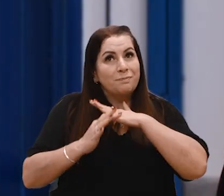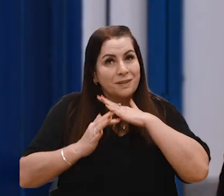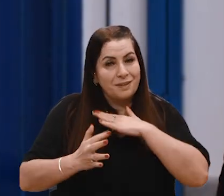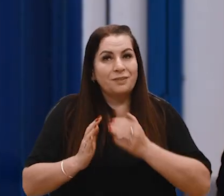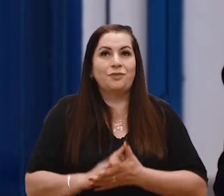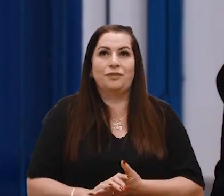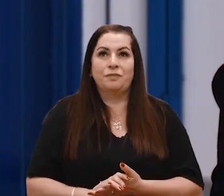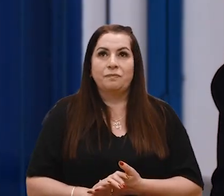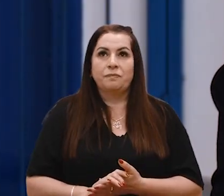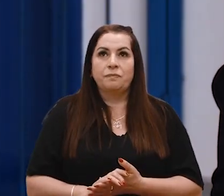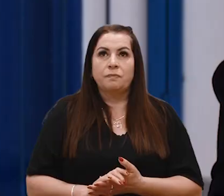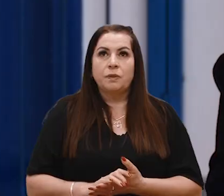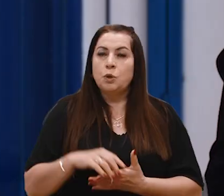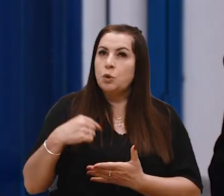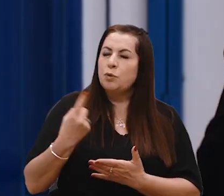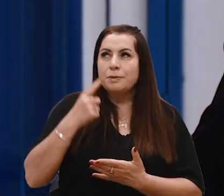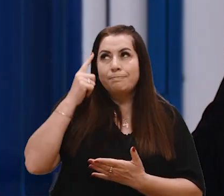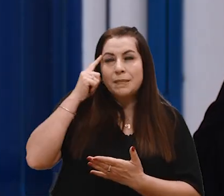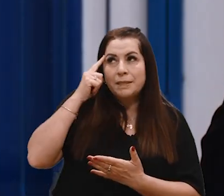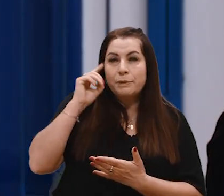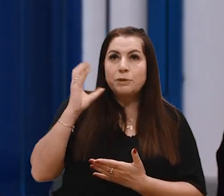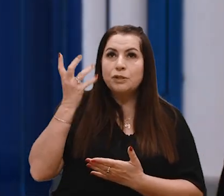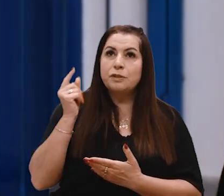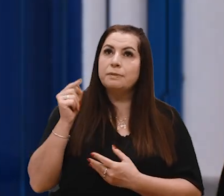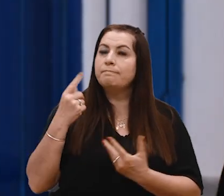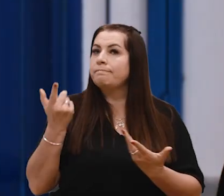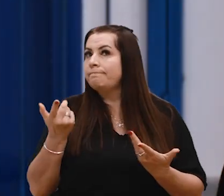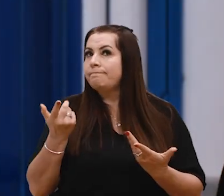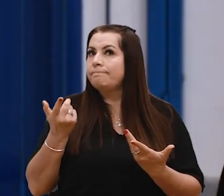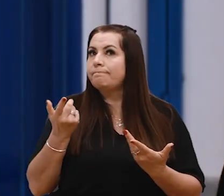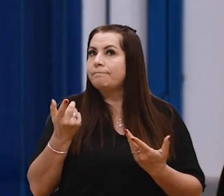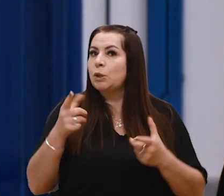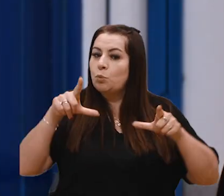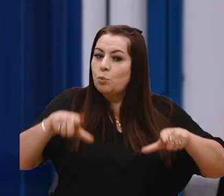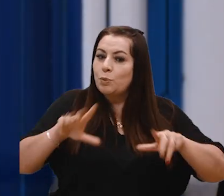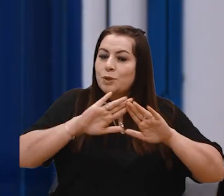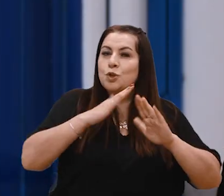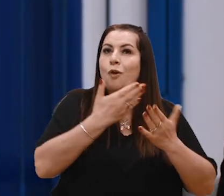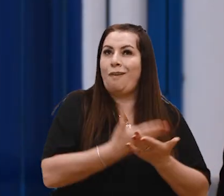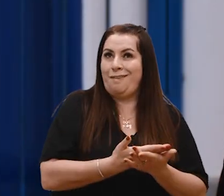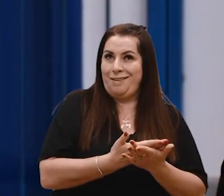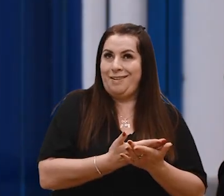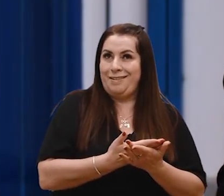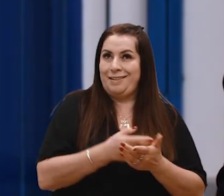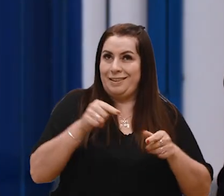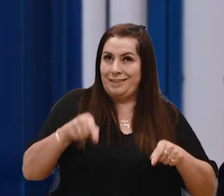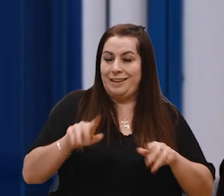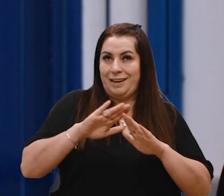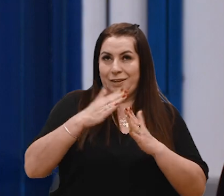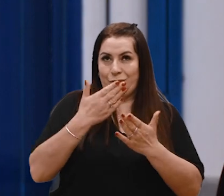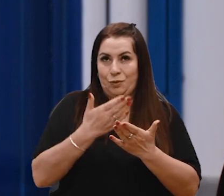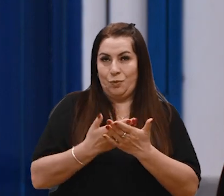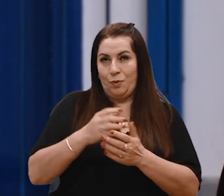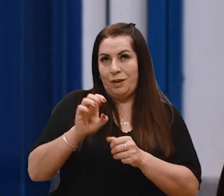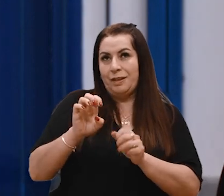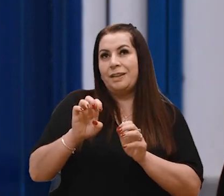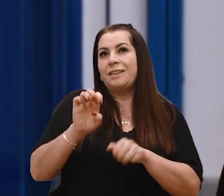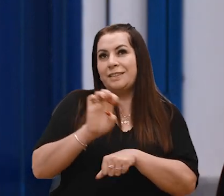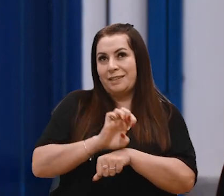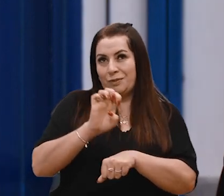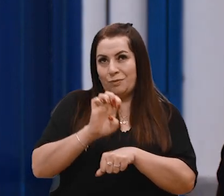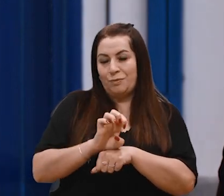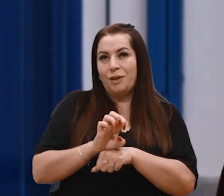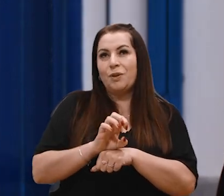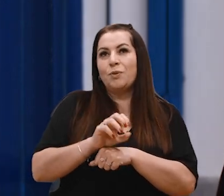é imigrante. Mas nós decidimos vir para uma unidade escolar. Estamos na